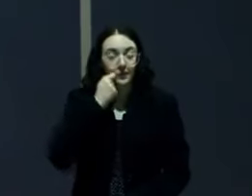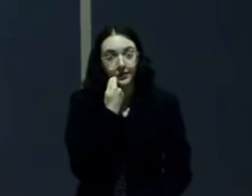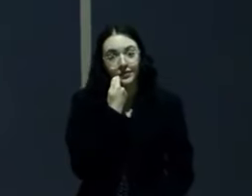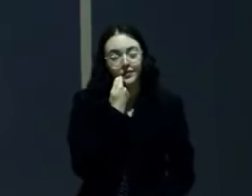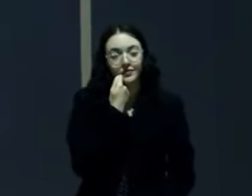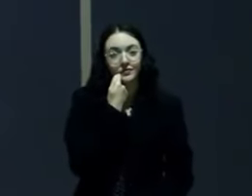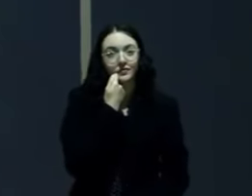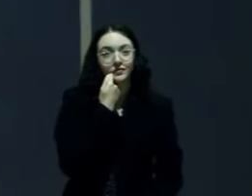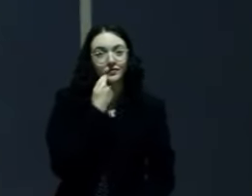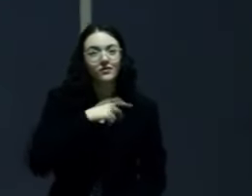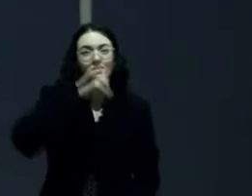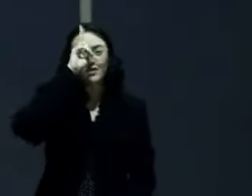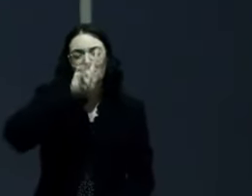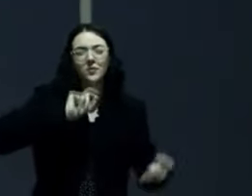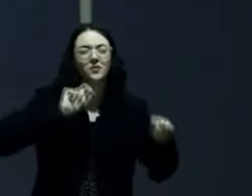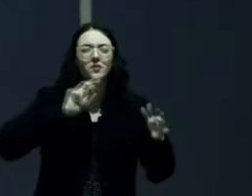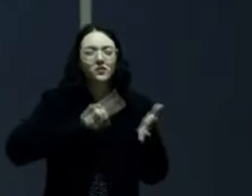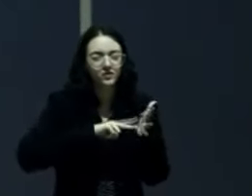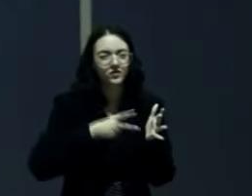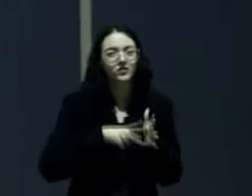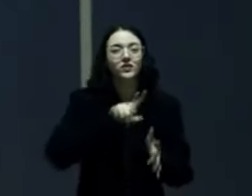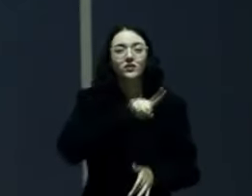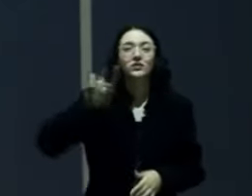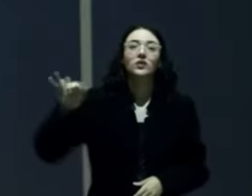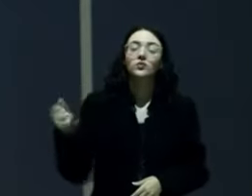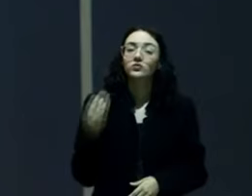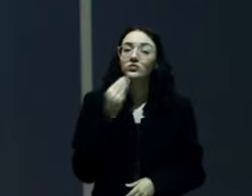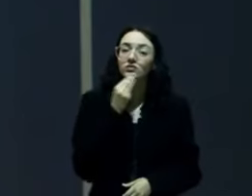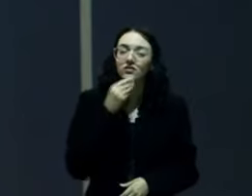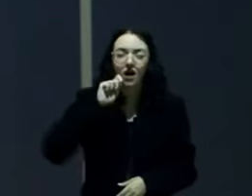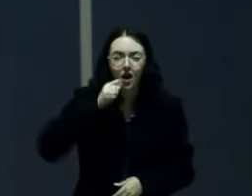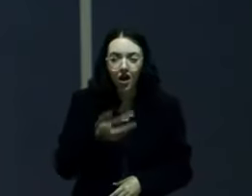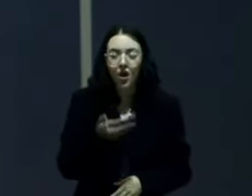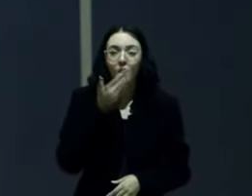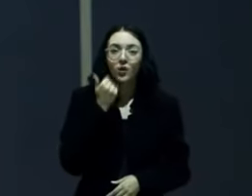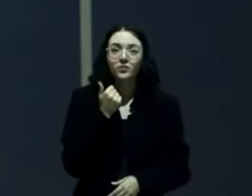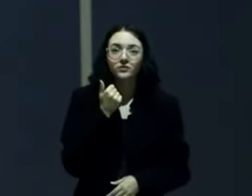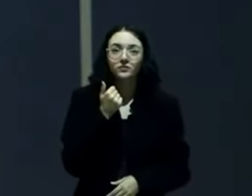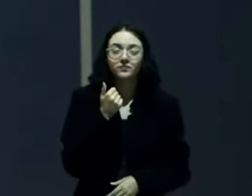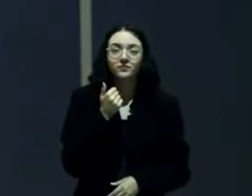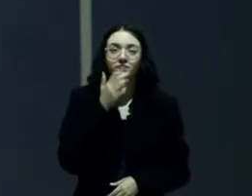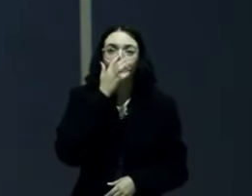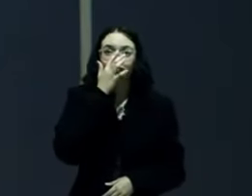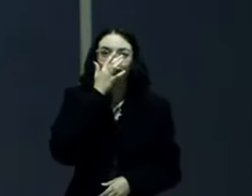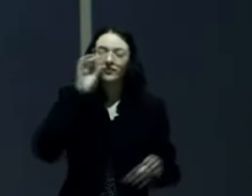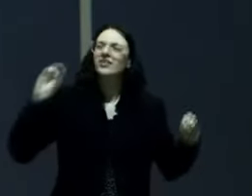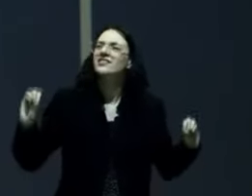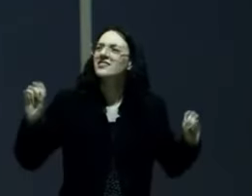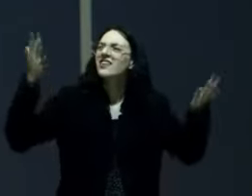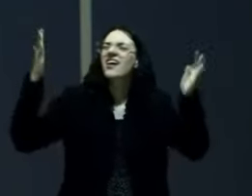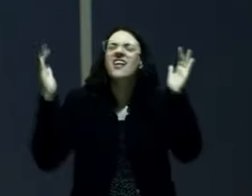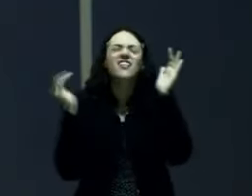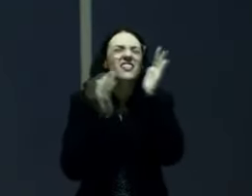você tiver a oportunidade de participar, ei, celebre isso.